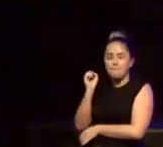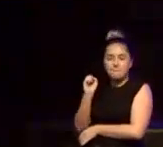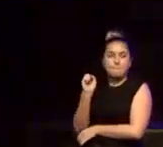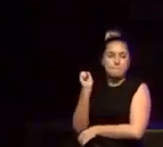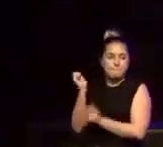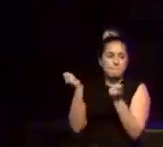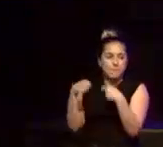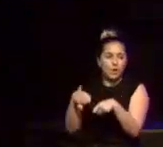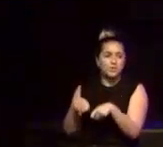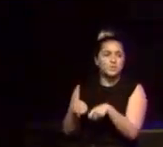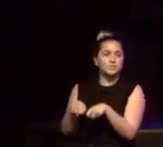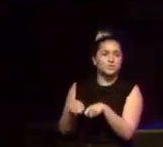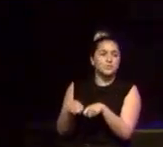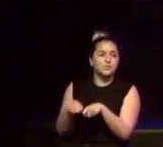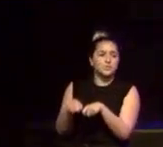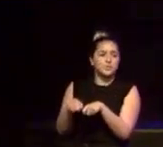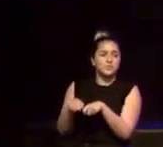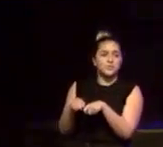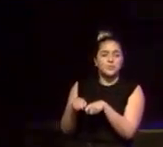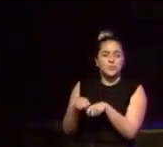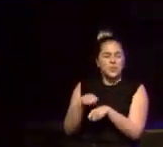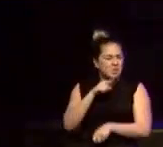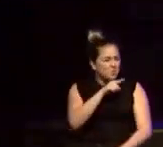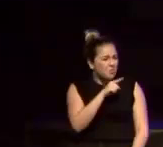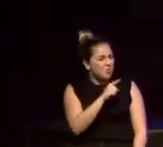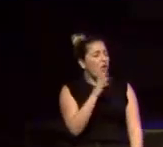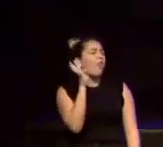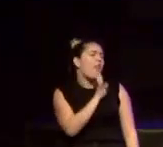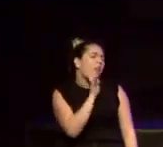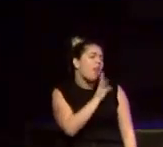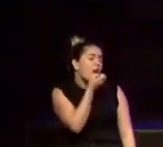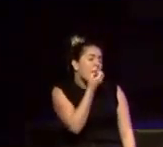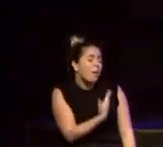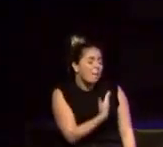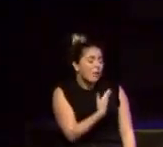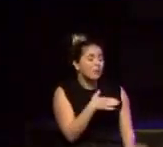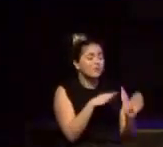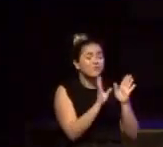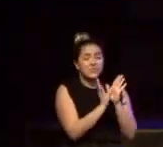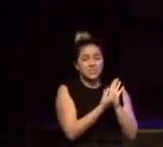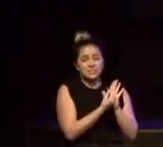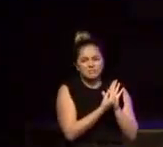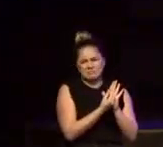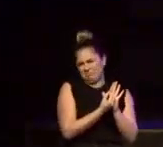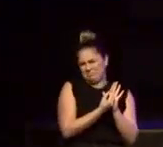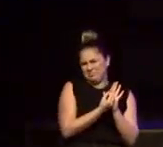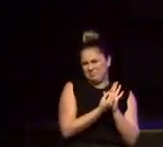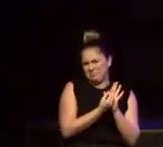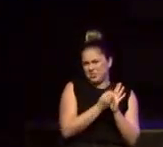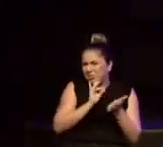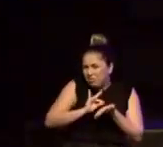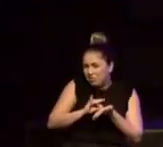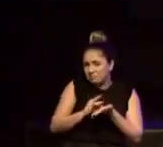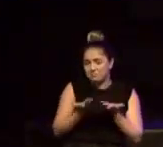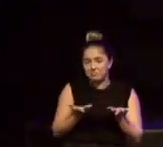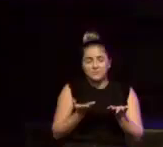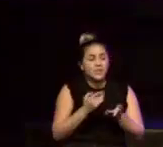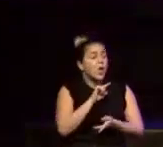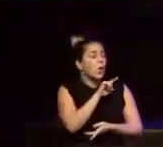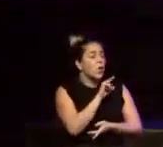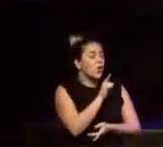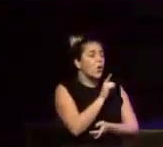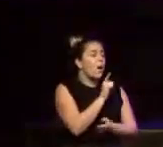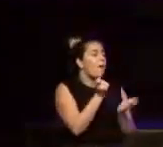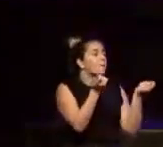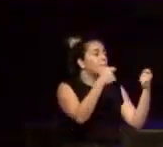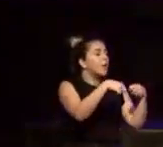Falando, em outras palavras, André, você é tão legalzinho e bonzinho com a igreja? Eu falei, será que eu sou? Devo ser. Que você pode dar às